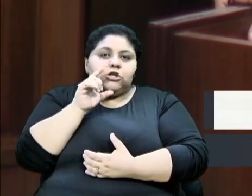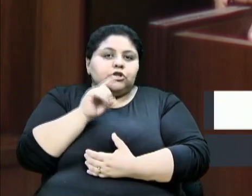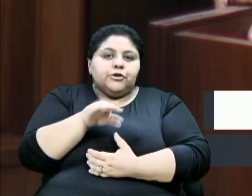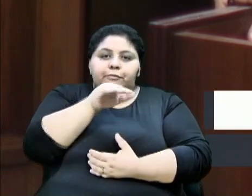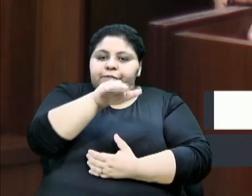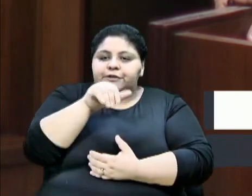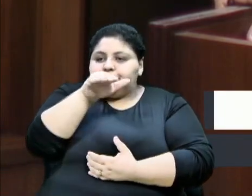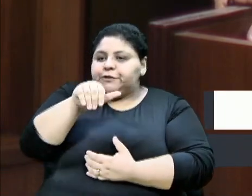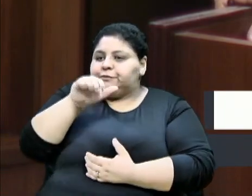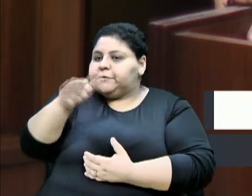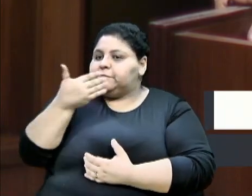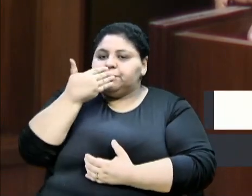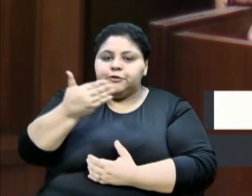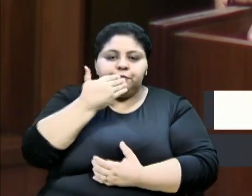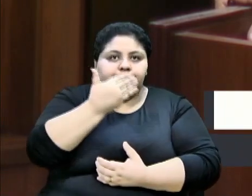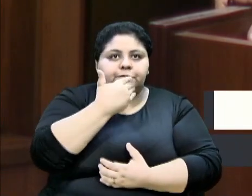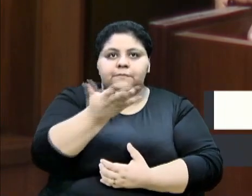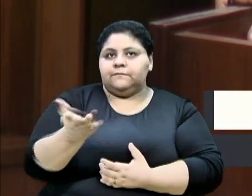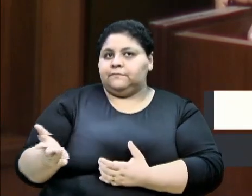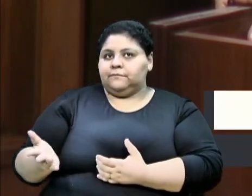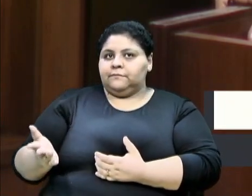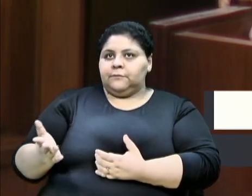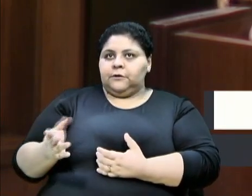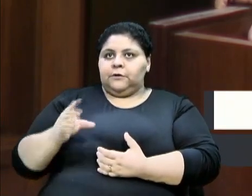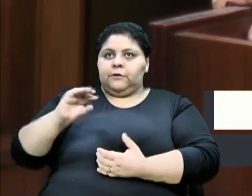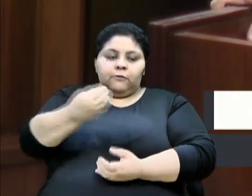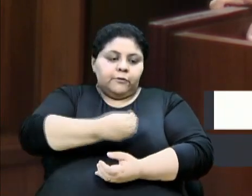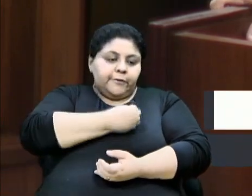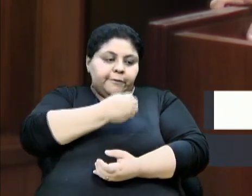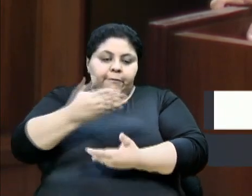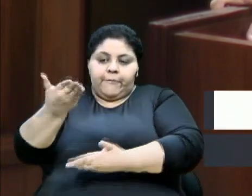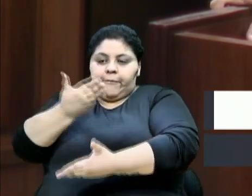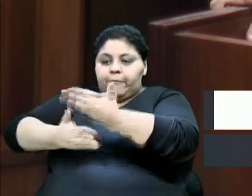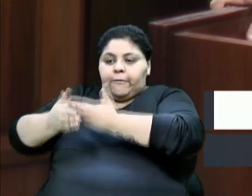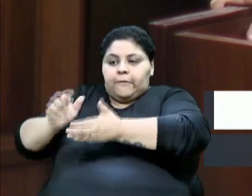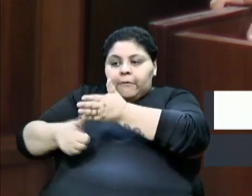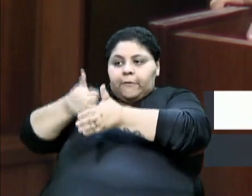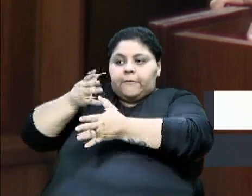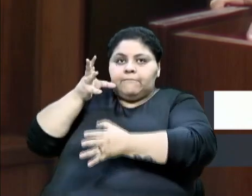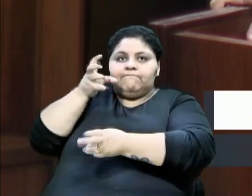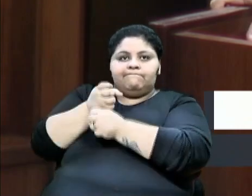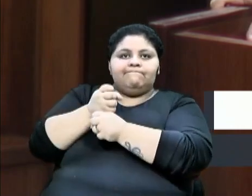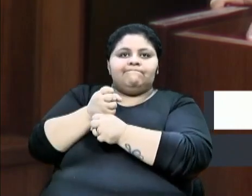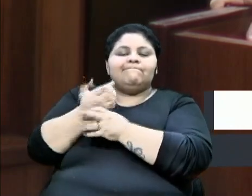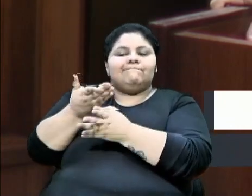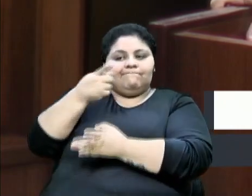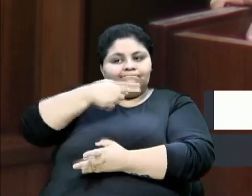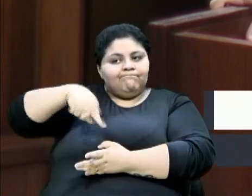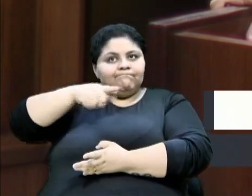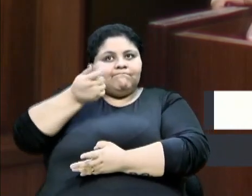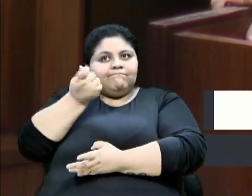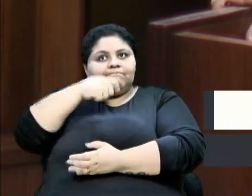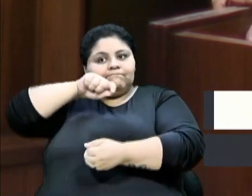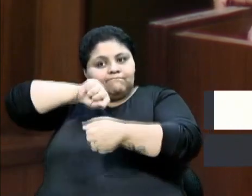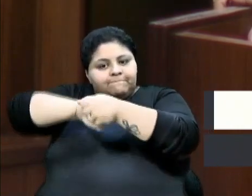né, e o vereador Renato sabe muito bem dessa situação, quando ele era secretário da Habitação, e eu amigo do Renato, como sou até